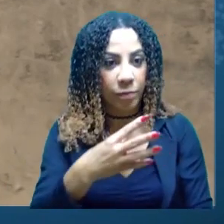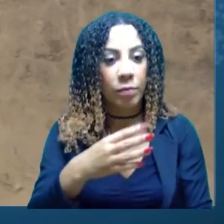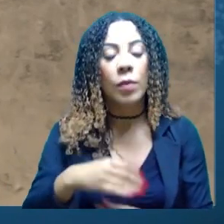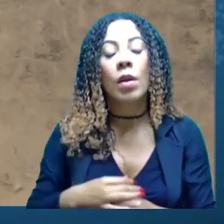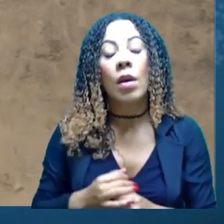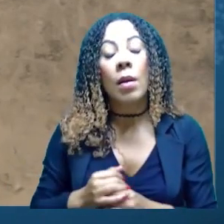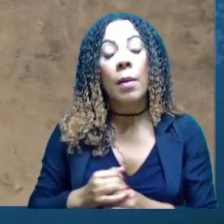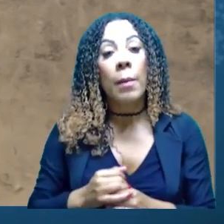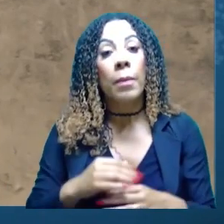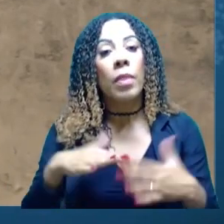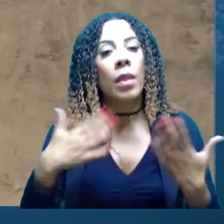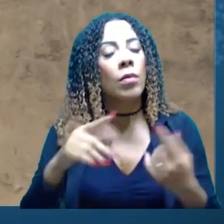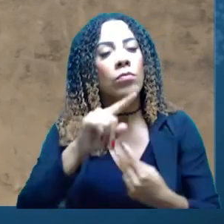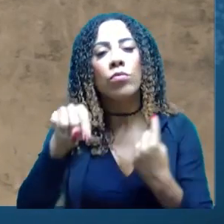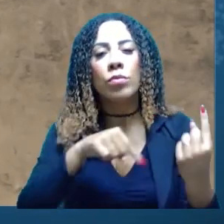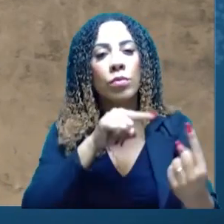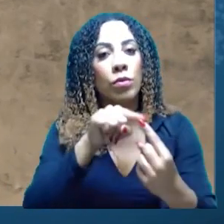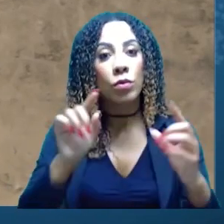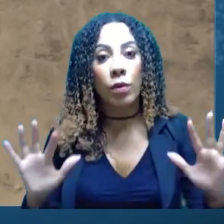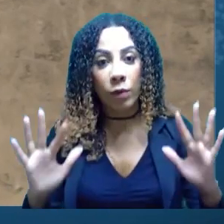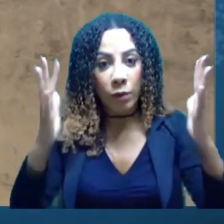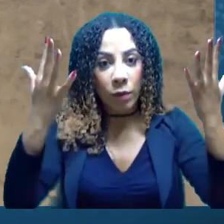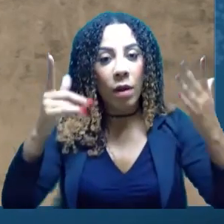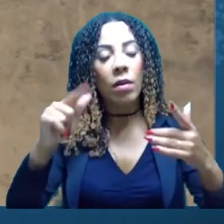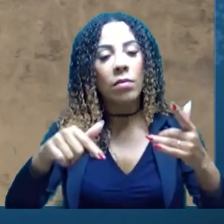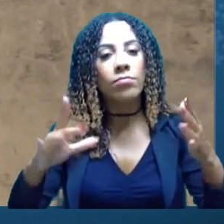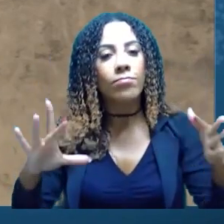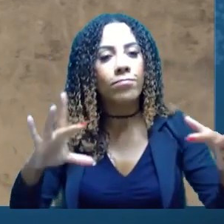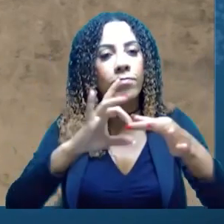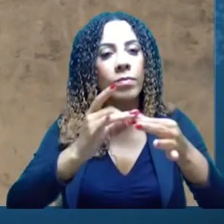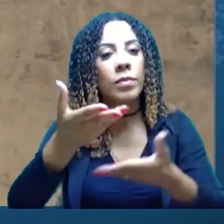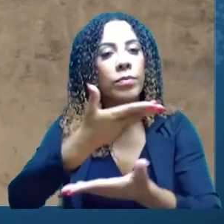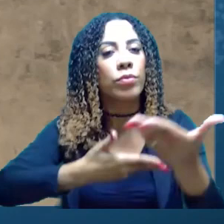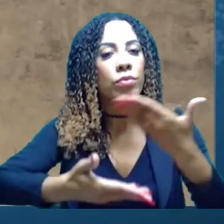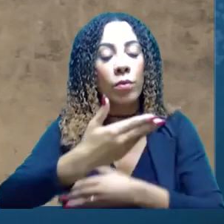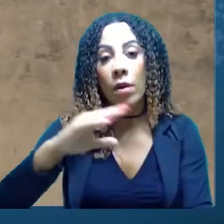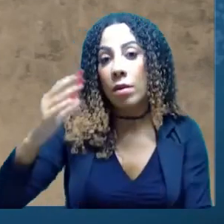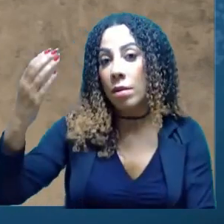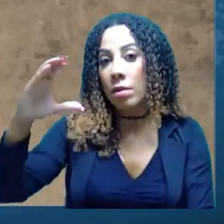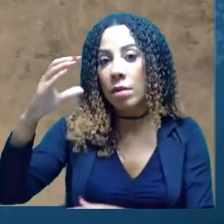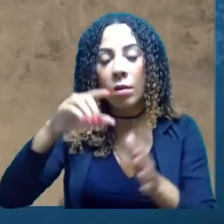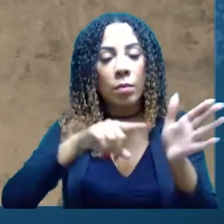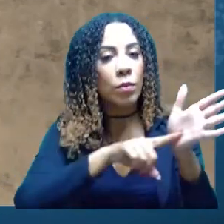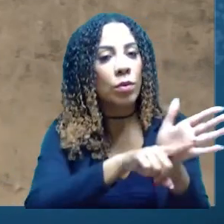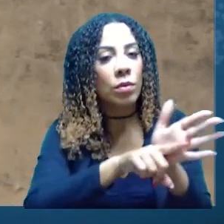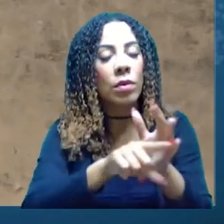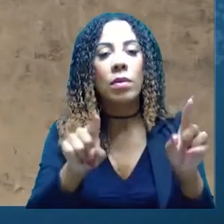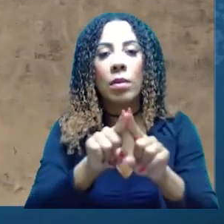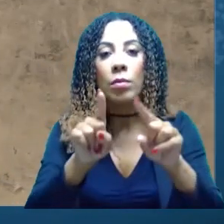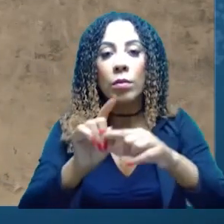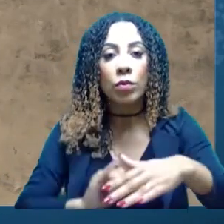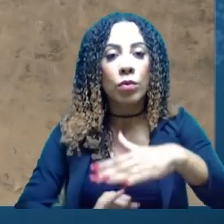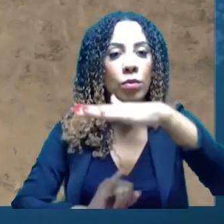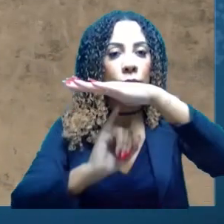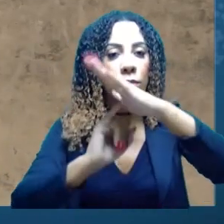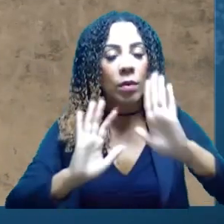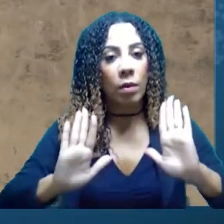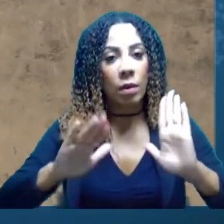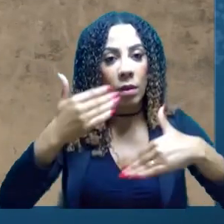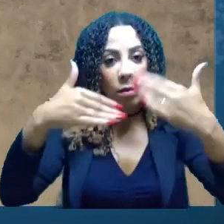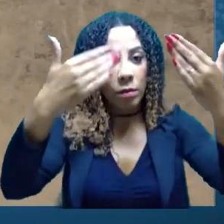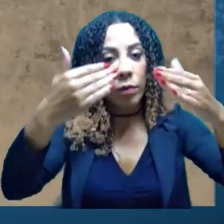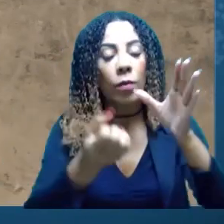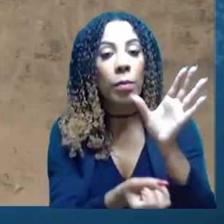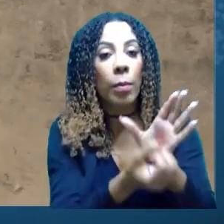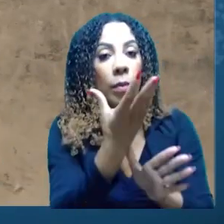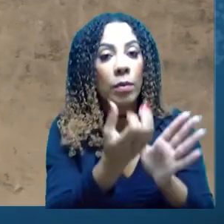O objetivo do evento é integrar cientistas, pesquisadores e instituições de desenvolvimento e produção